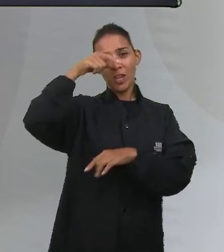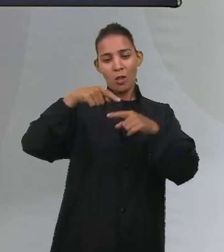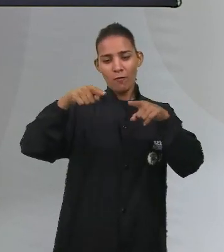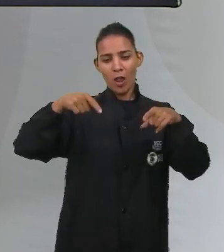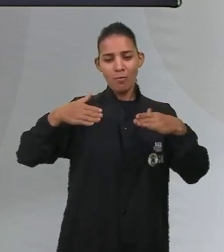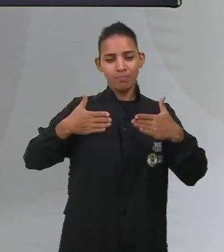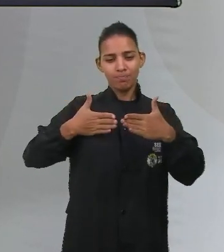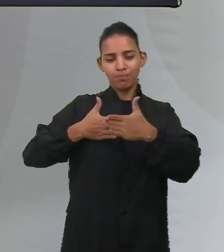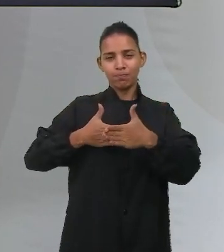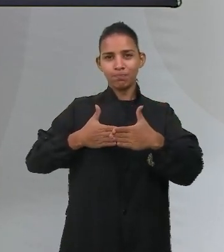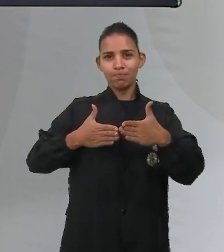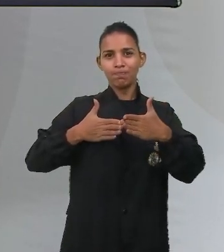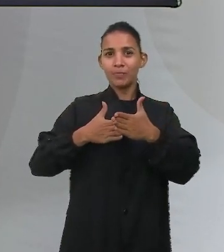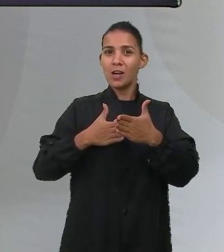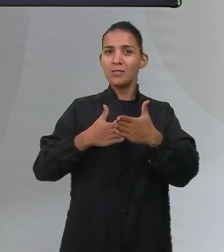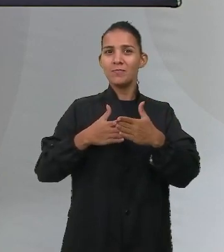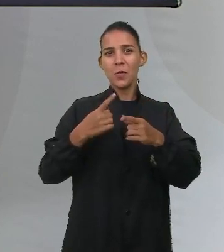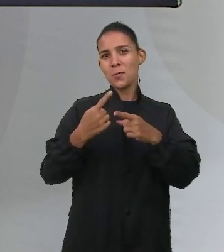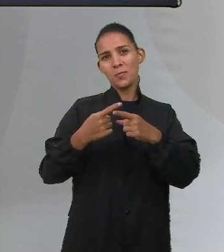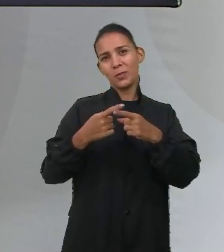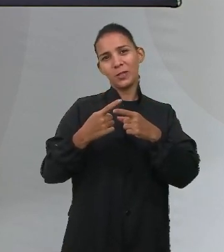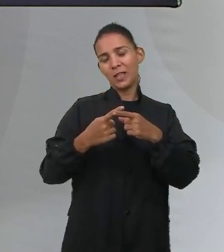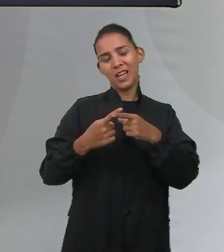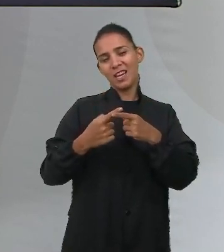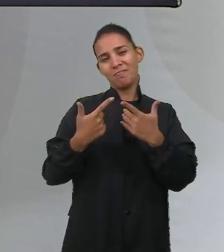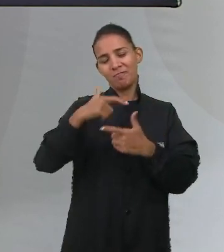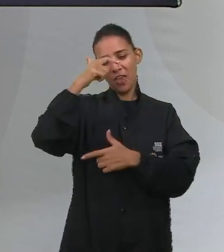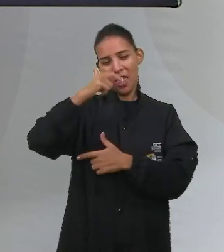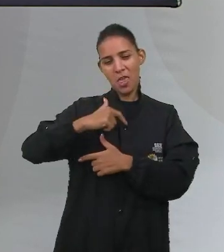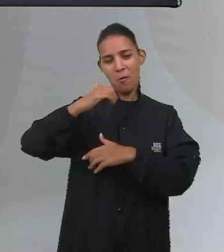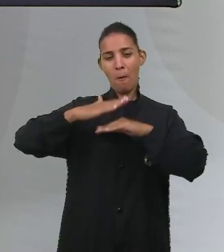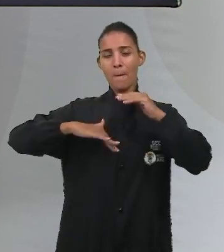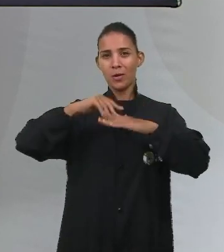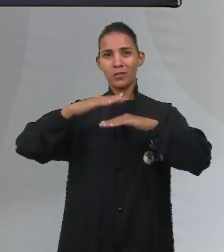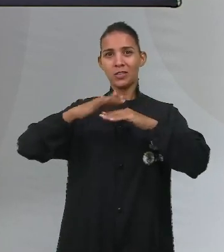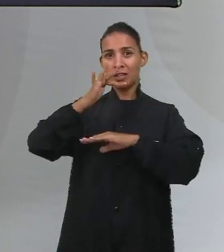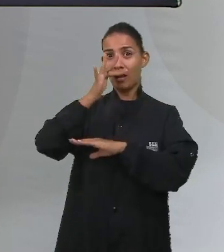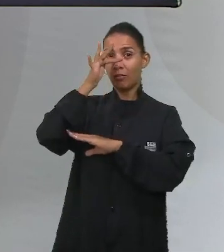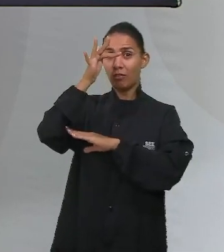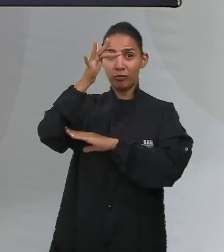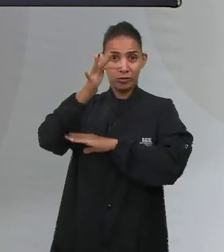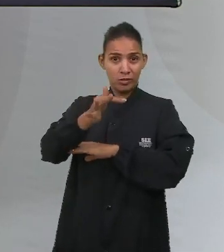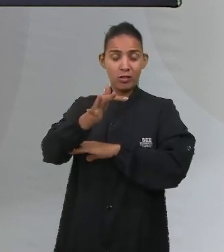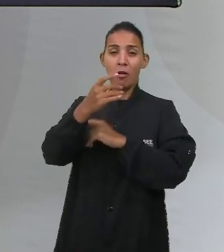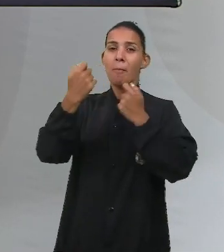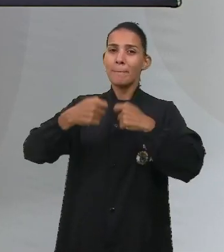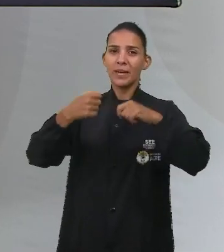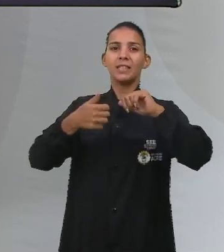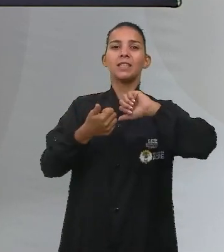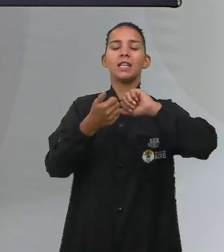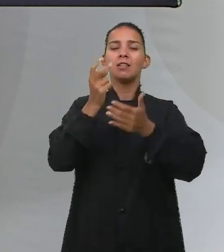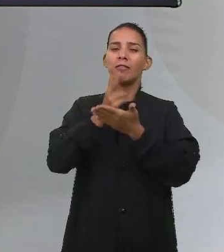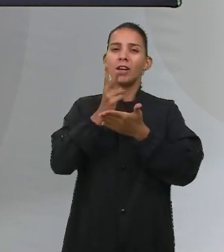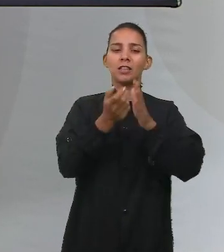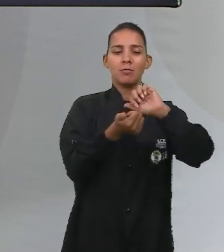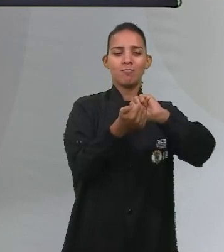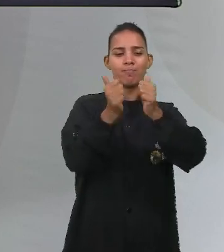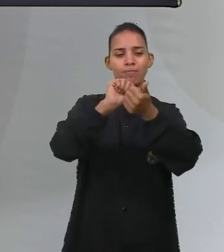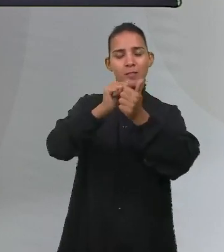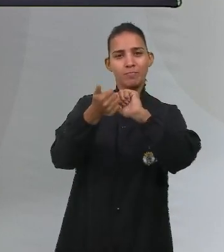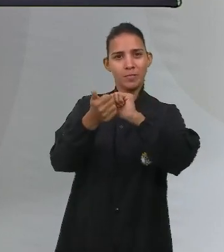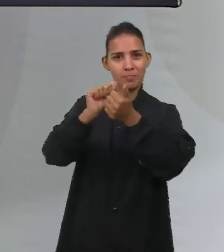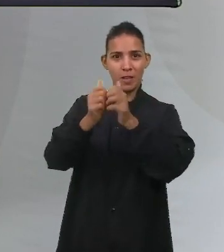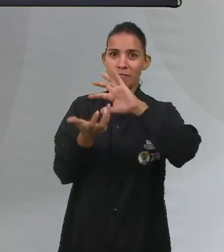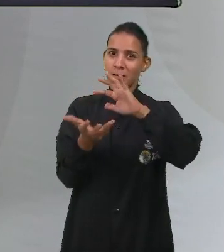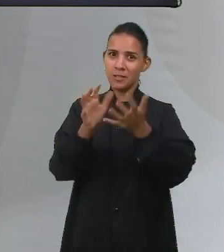acaba não se encaixando nesse perfil de profissional que hoje o mercado de trabalho exige.